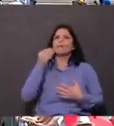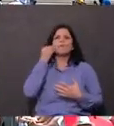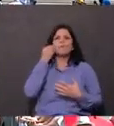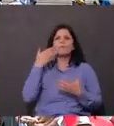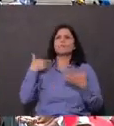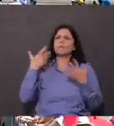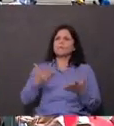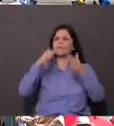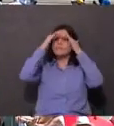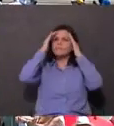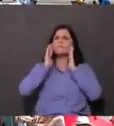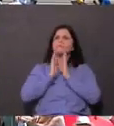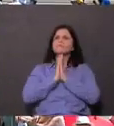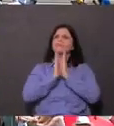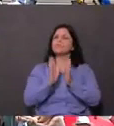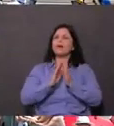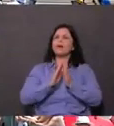morejada e crescida